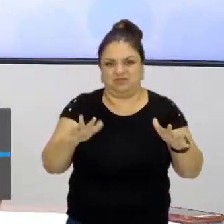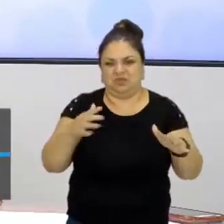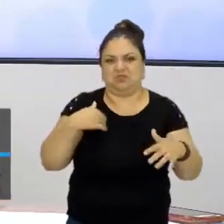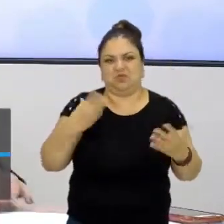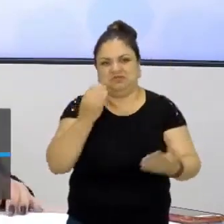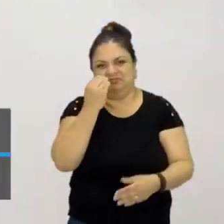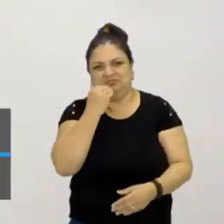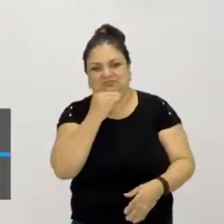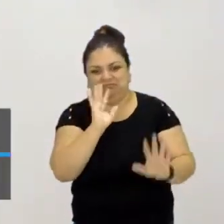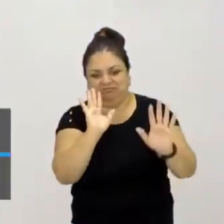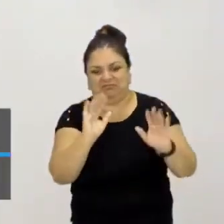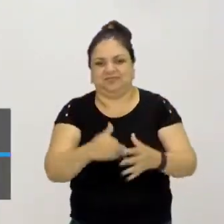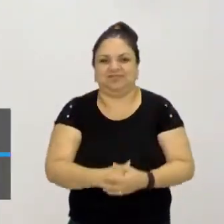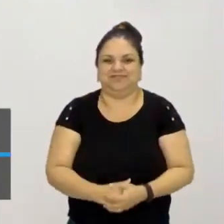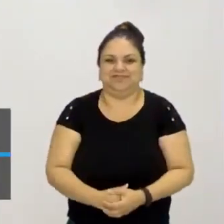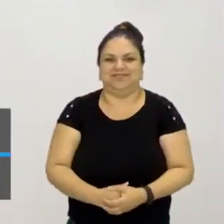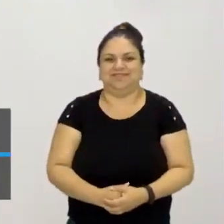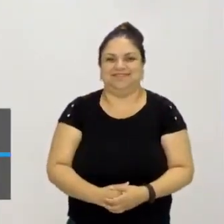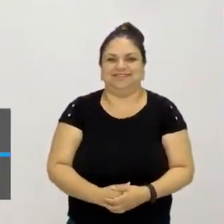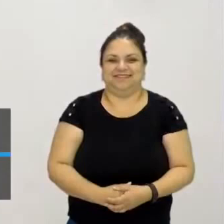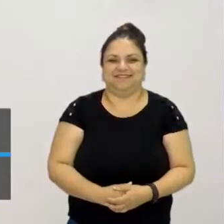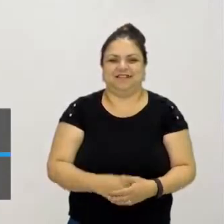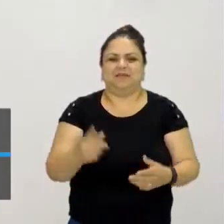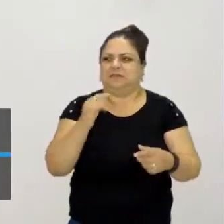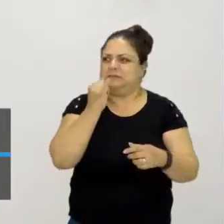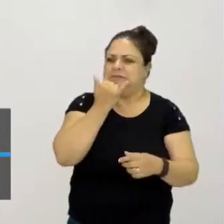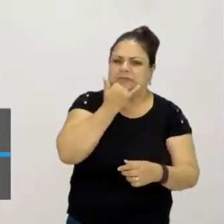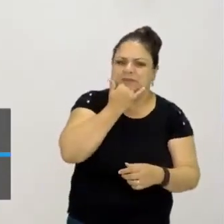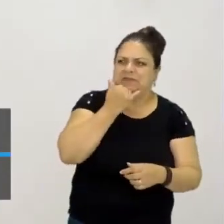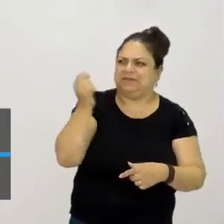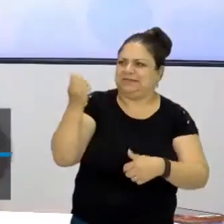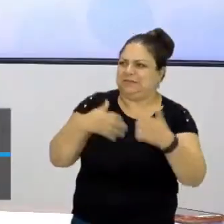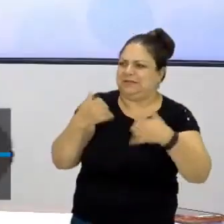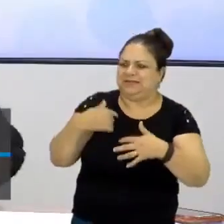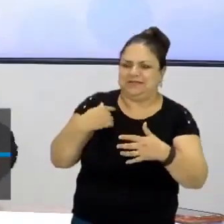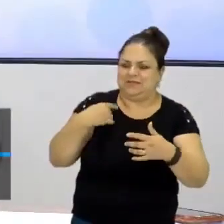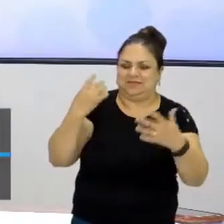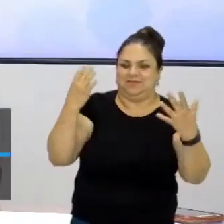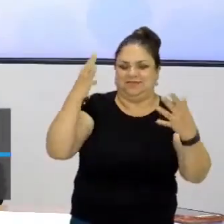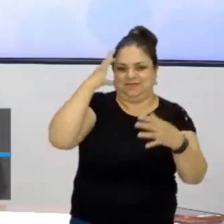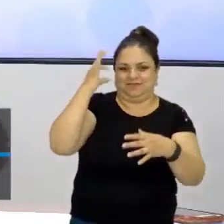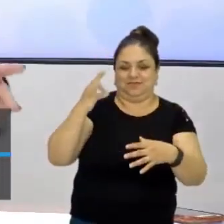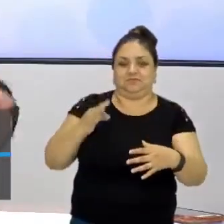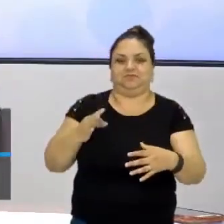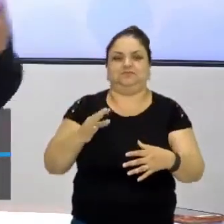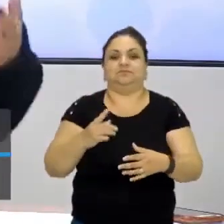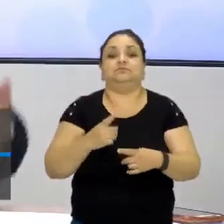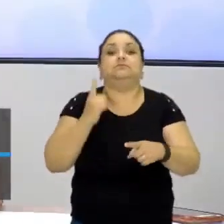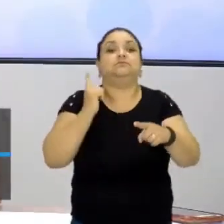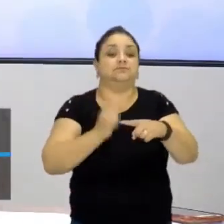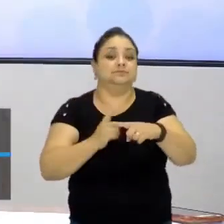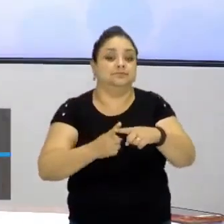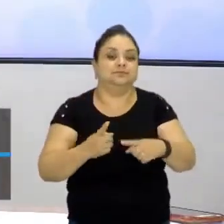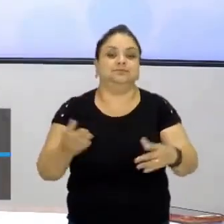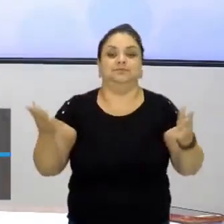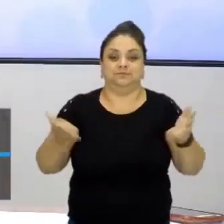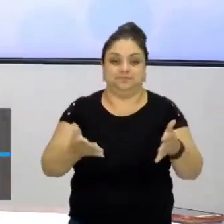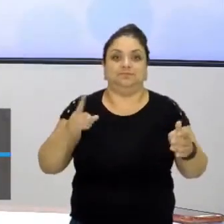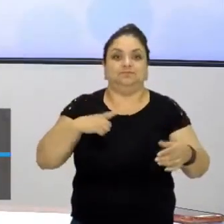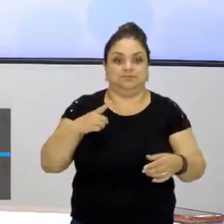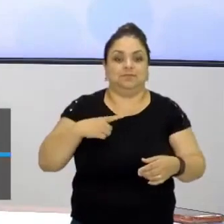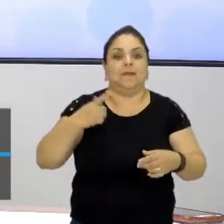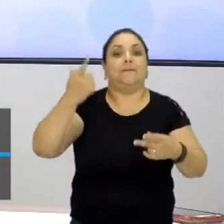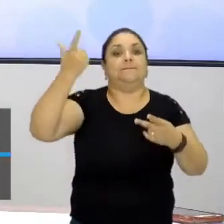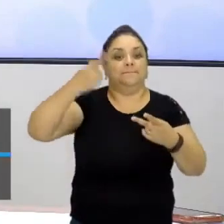capenga, mas... Você sabe que eu olhei pro lado com quem ela tá falando? Com você. Por quê? Nós ainda teremos mais uma aula